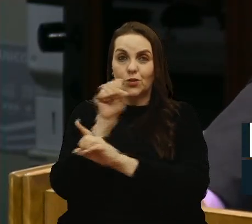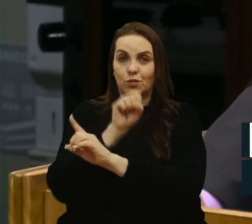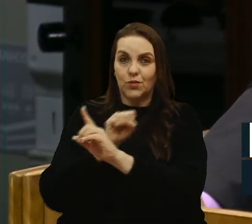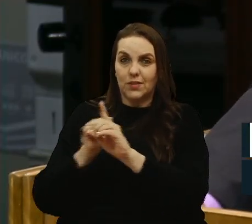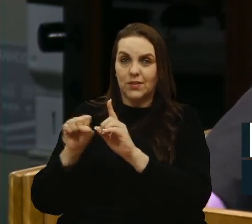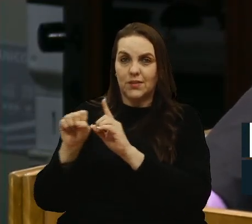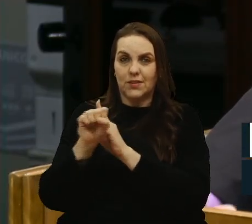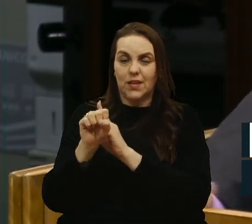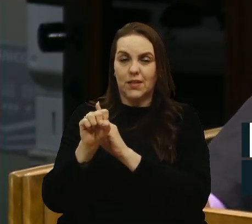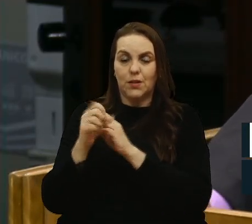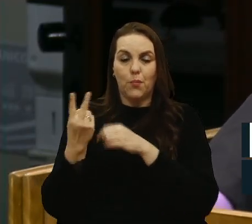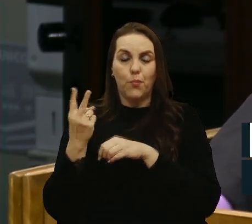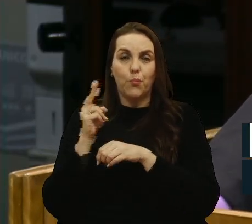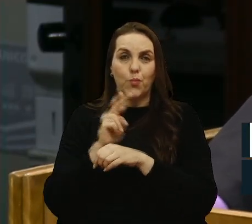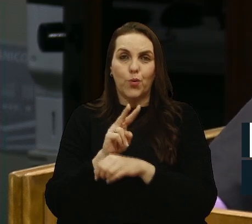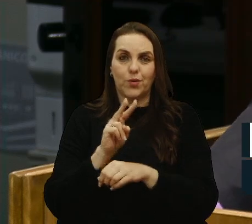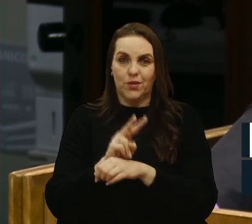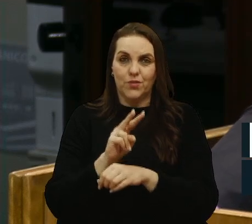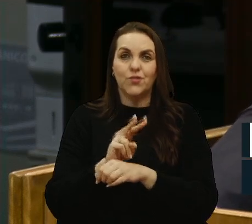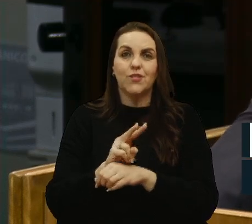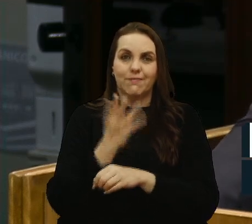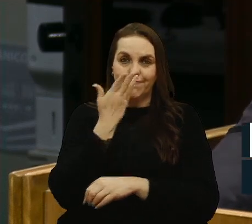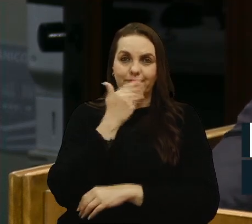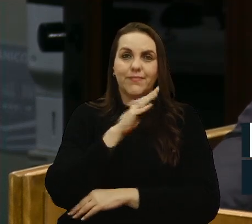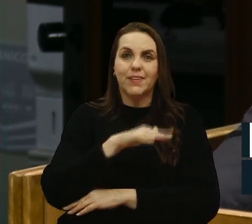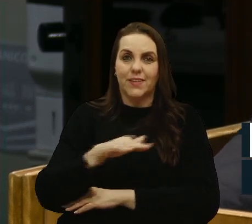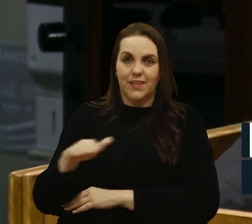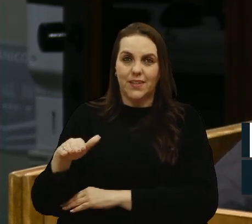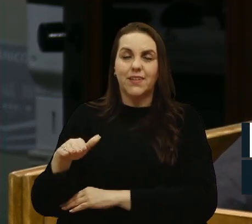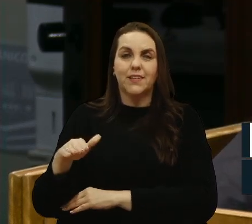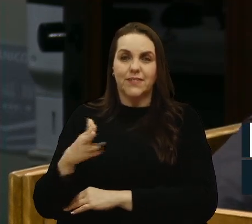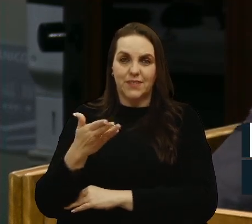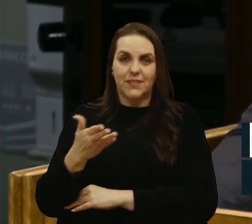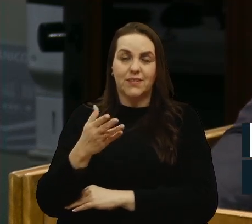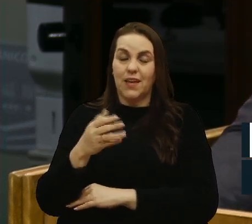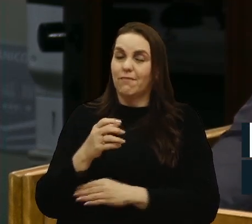sociedade, protegermos e cuidarmos das nossas crianças, que é o